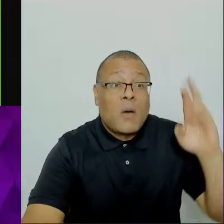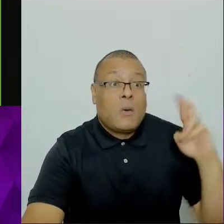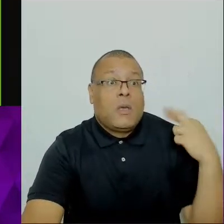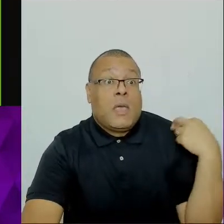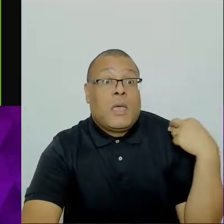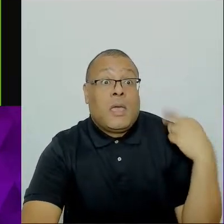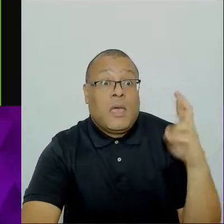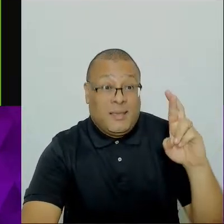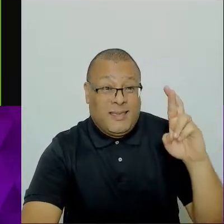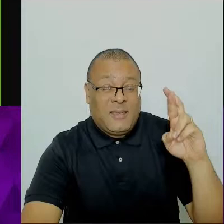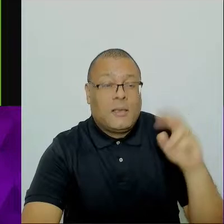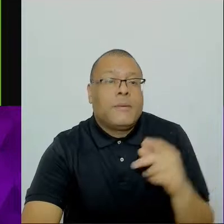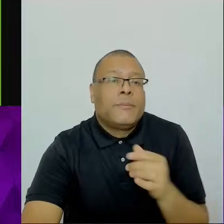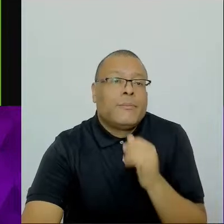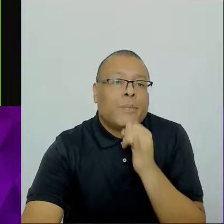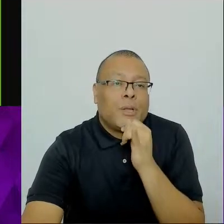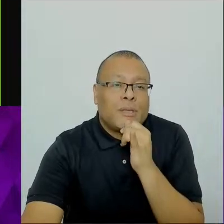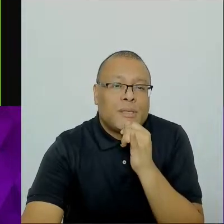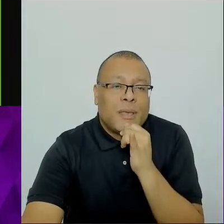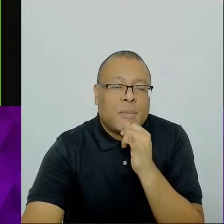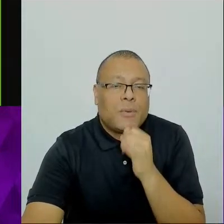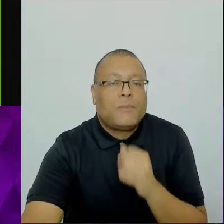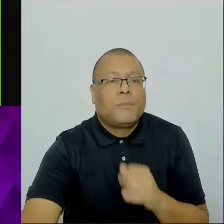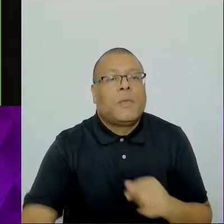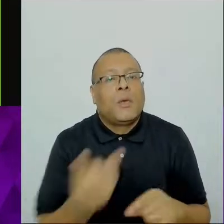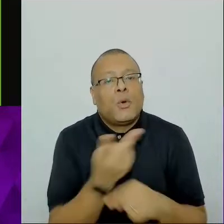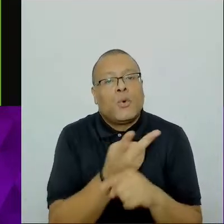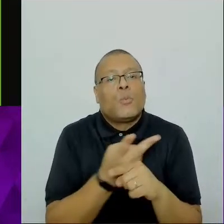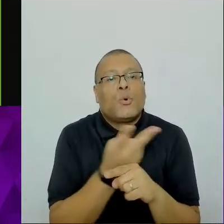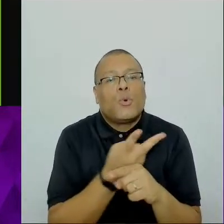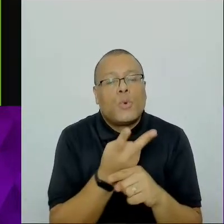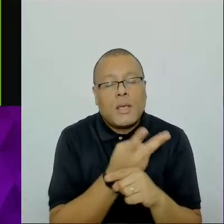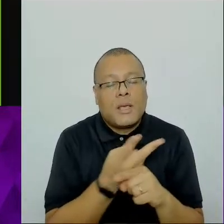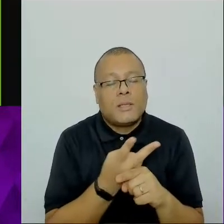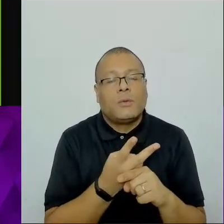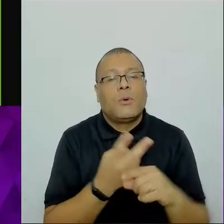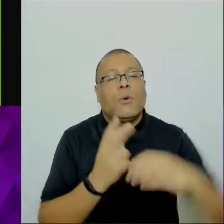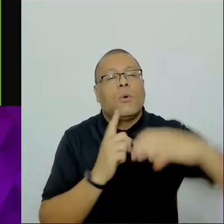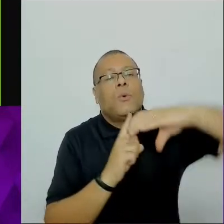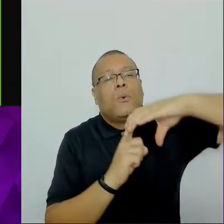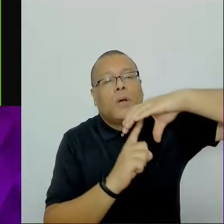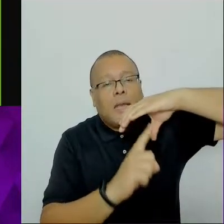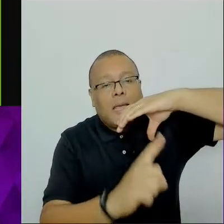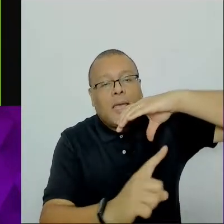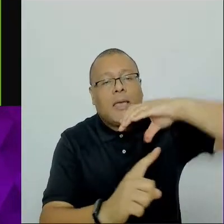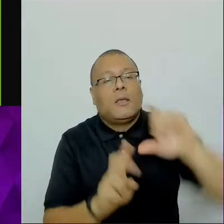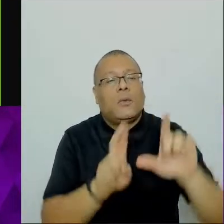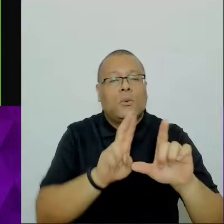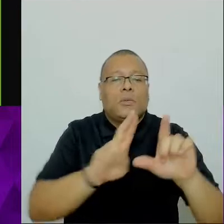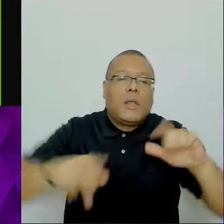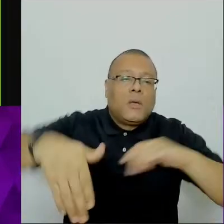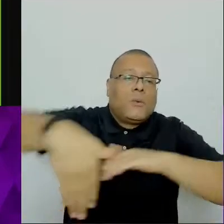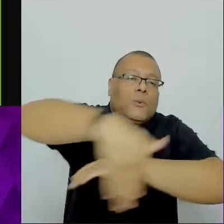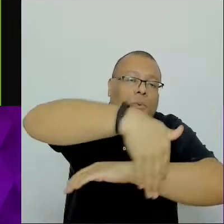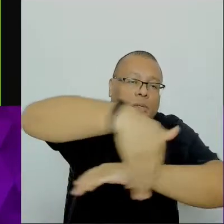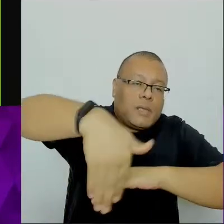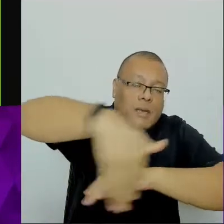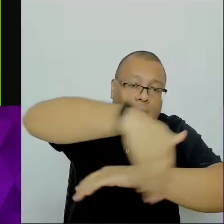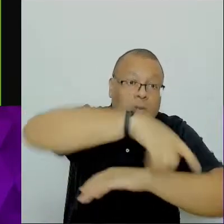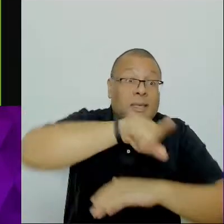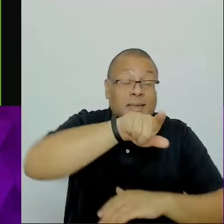exemplo, pesquisando um usuário, buscando informações sobre um endereço, alguma coisa específica